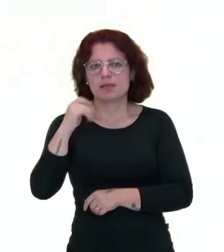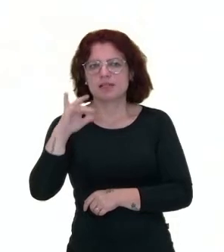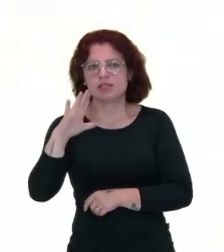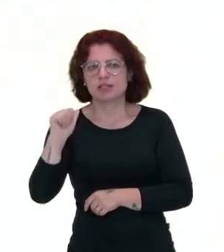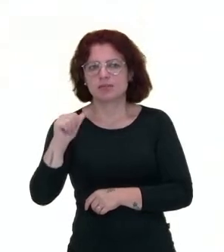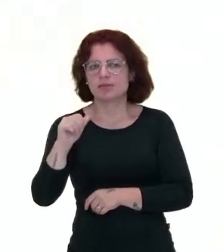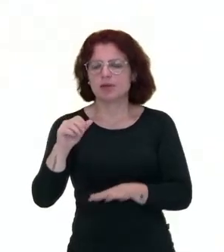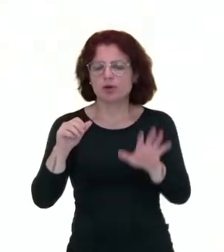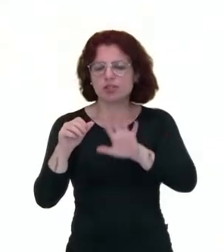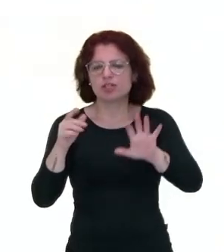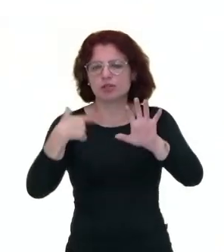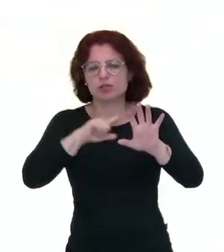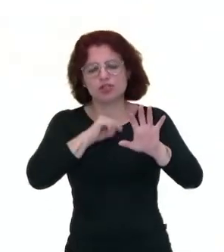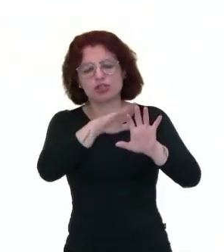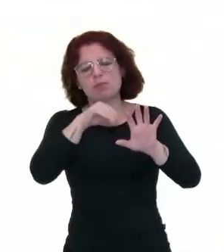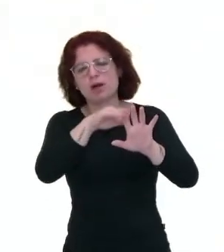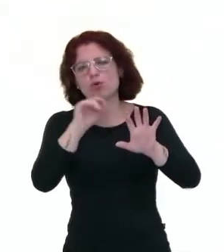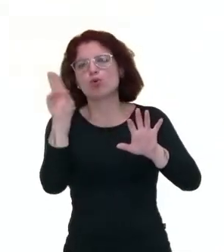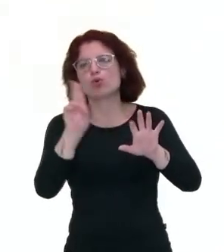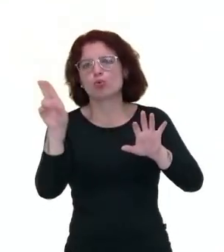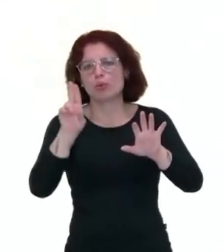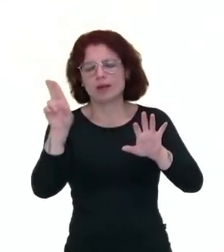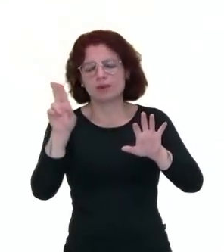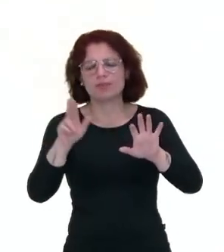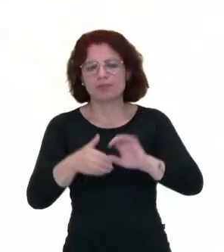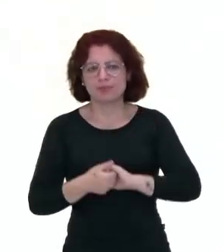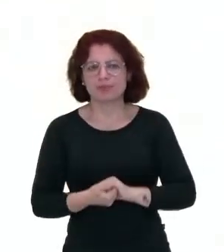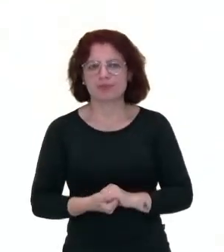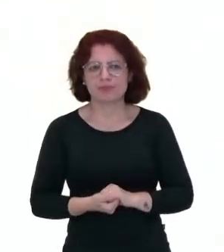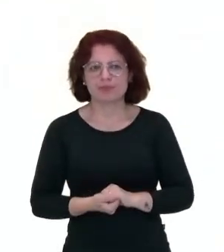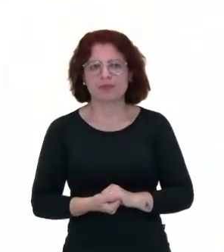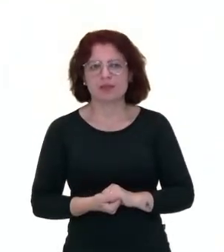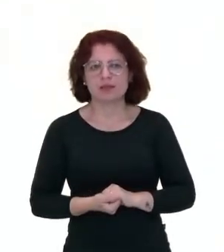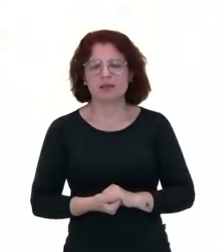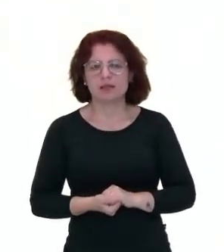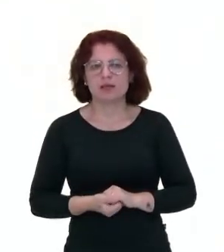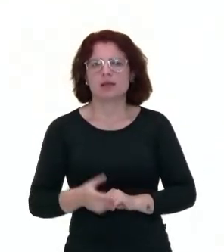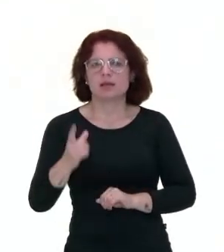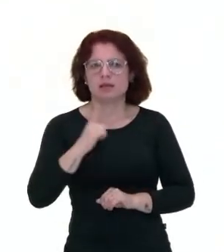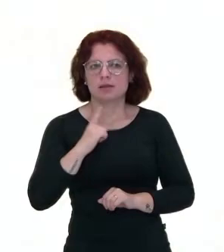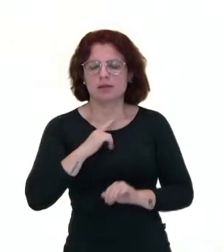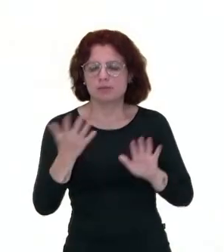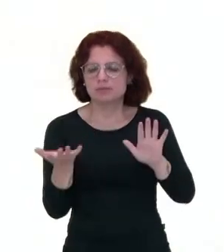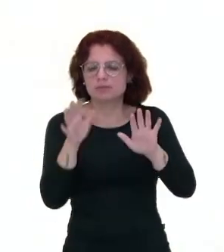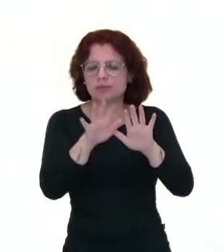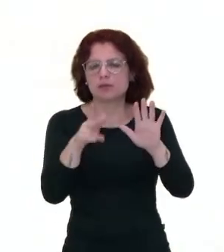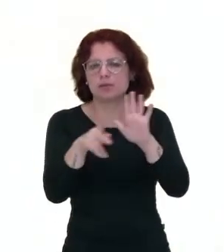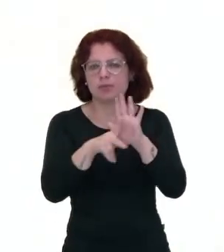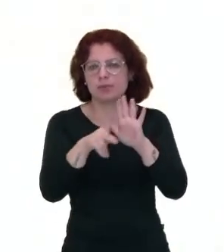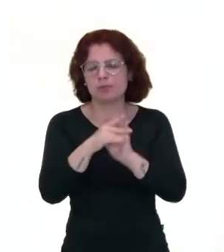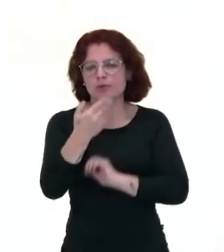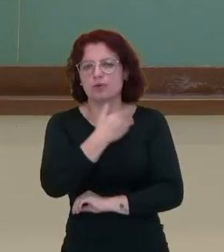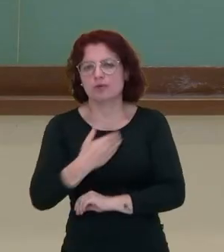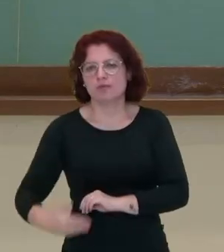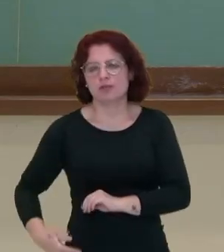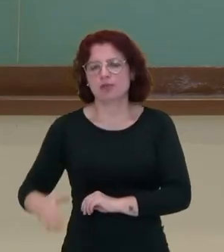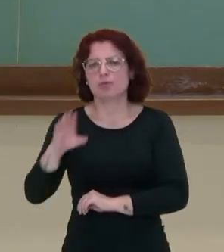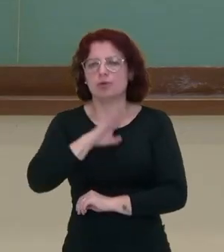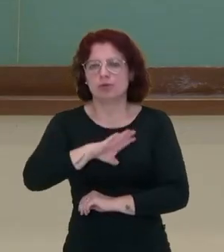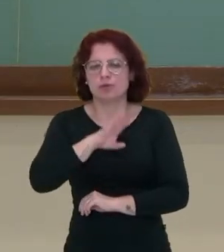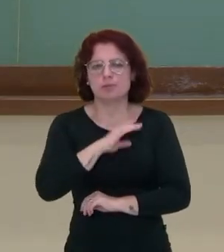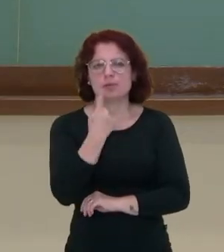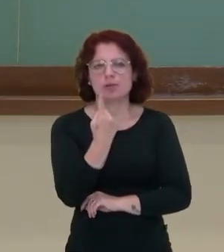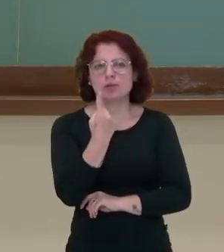da Cisplatina, hoje aqui a gente corresponde ao atual Uruguai, ela foi incorporada pelo governo português no ano